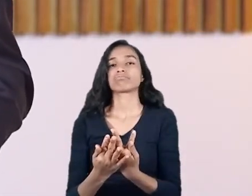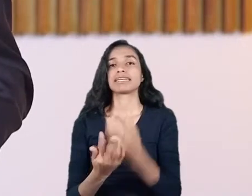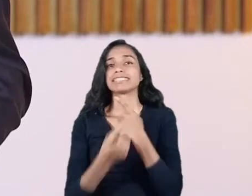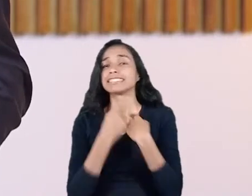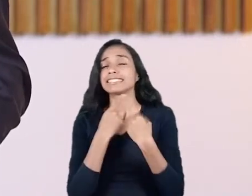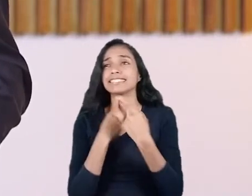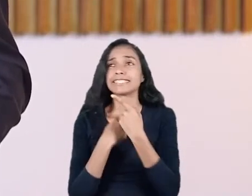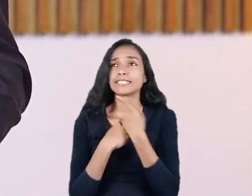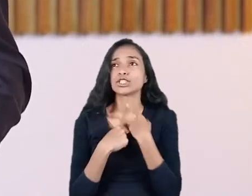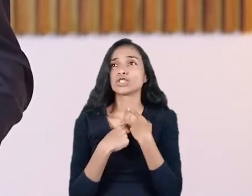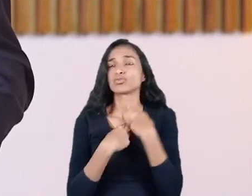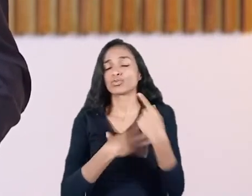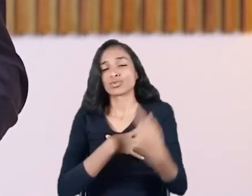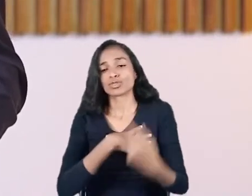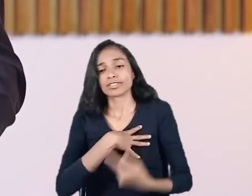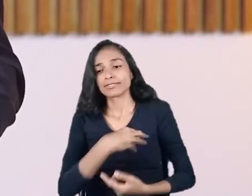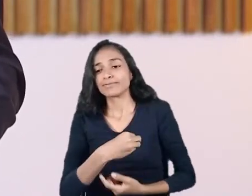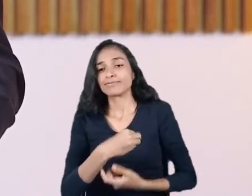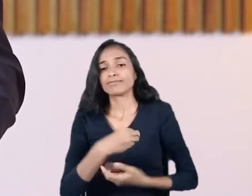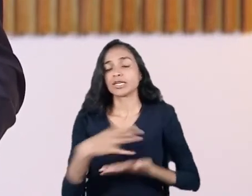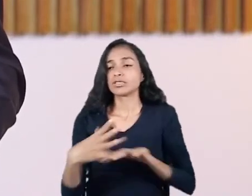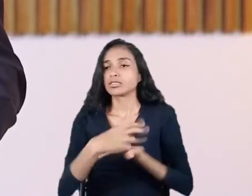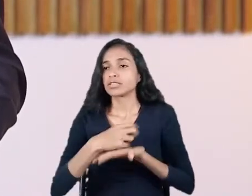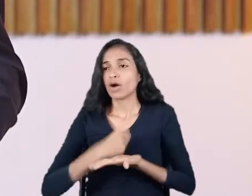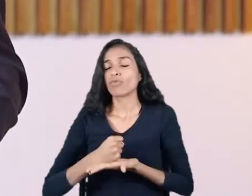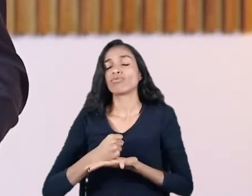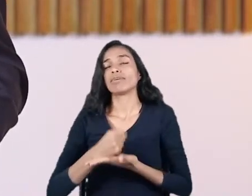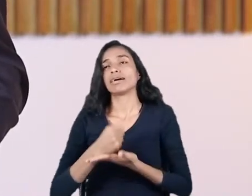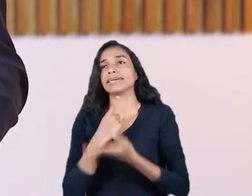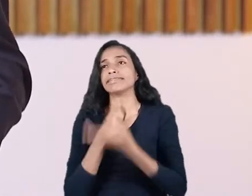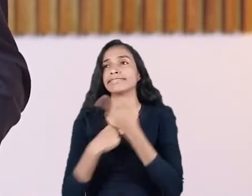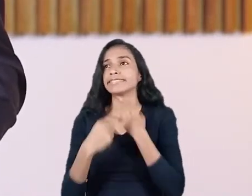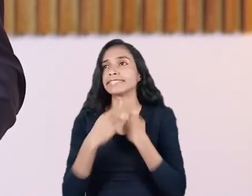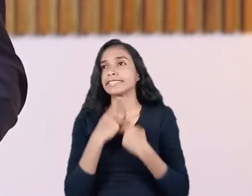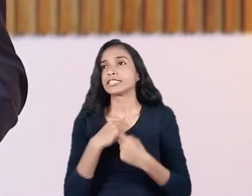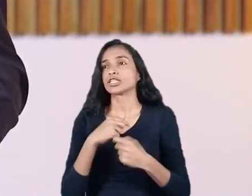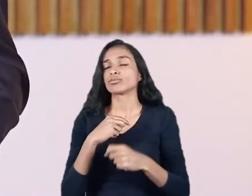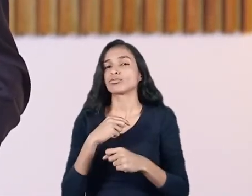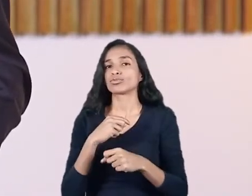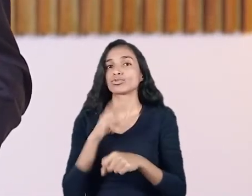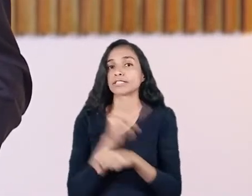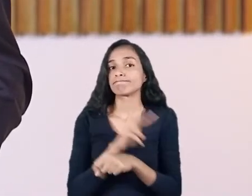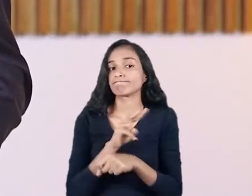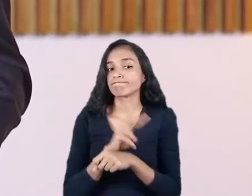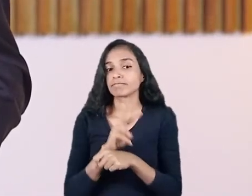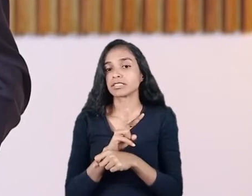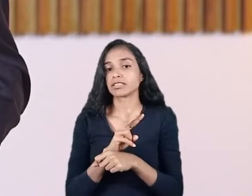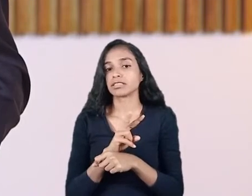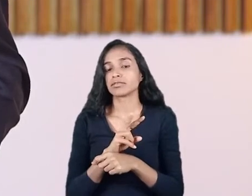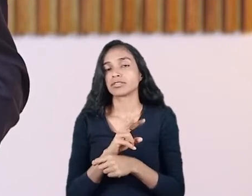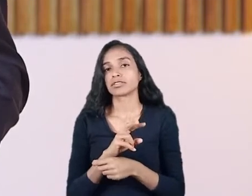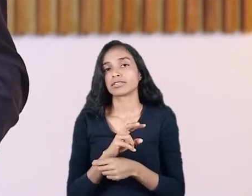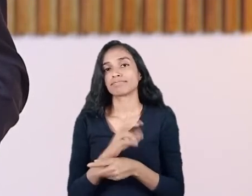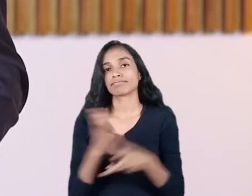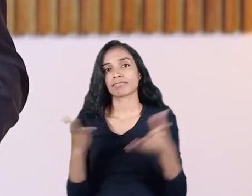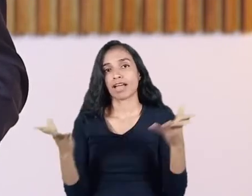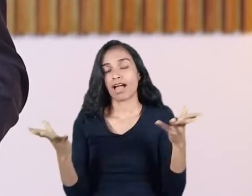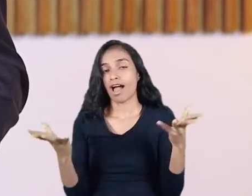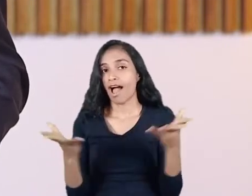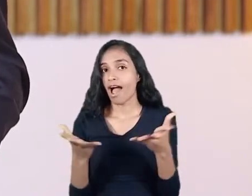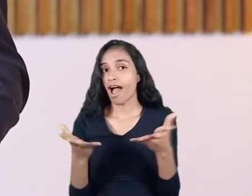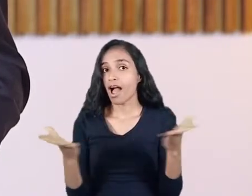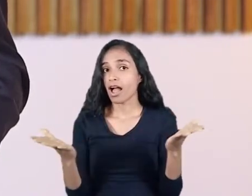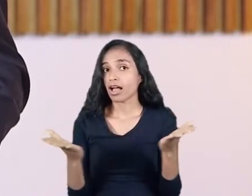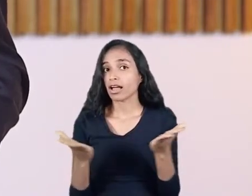nossos filhos, se nós queremos, de alguma forma, proteger a nossa família, eis agora é o tempo de